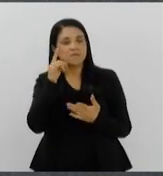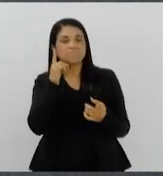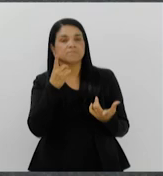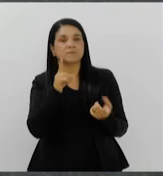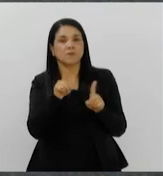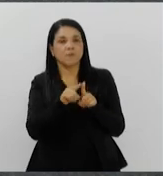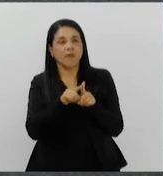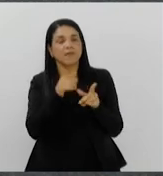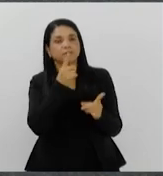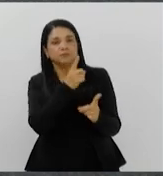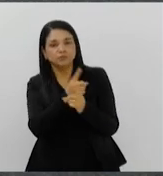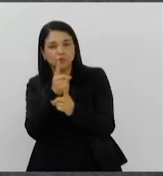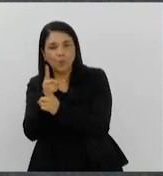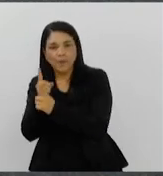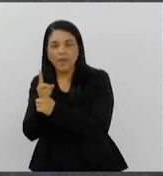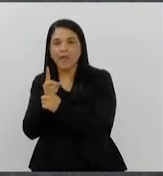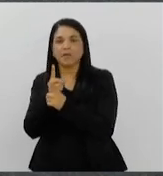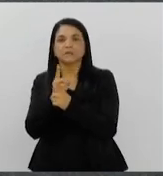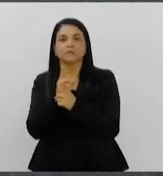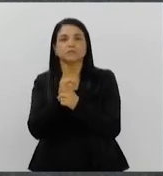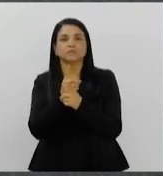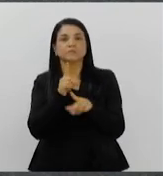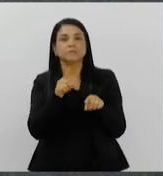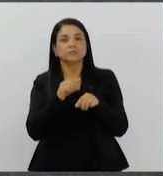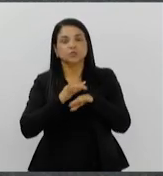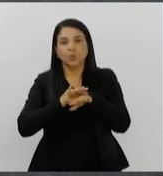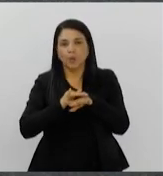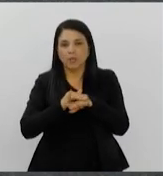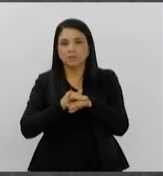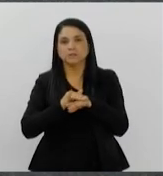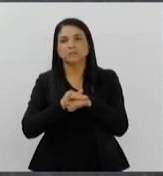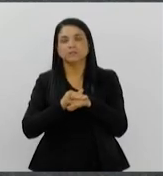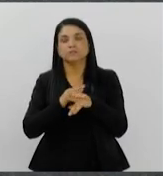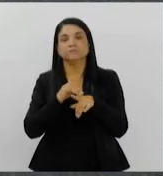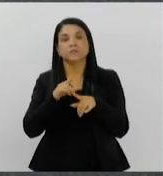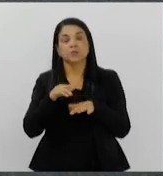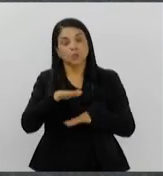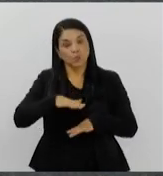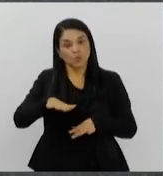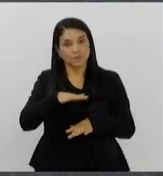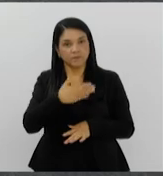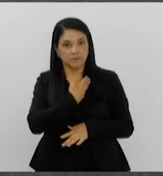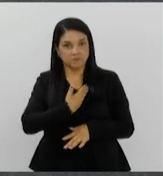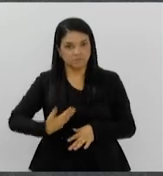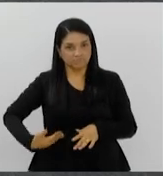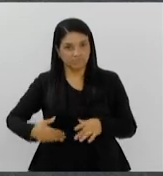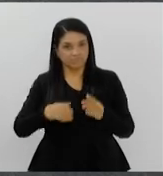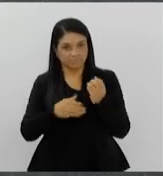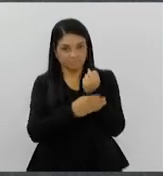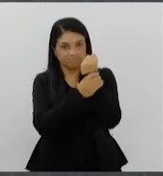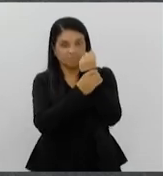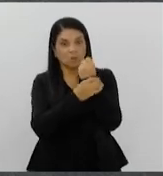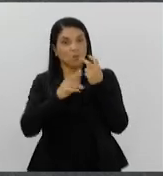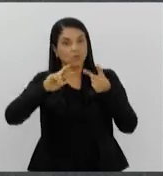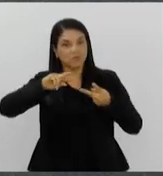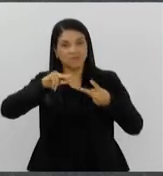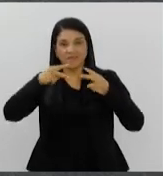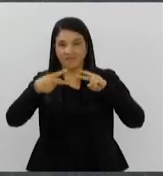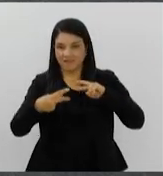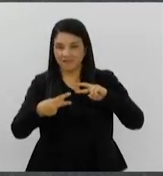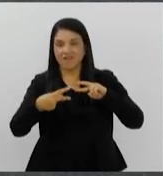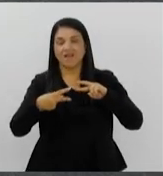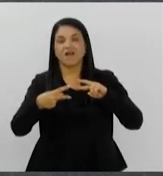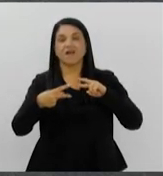descobertas, enfrentamento das doenças, e no âmbito da segurança pública, o DNA é, sobretudo, uma ferramenta